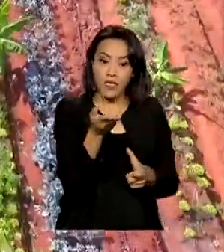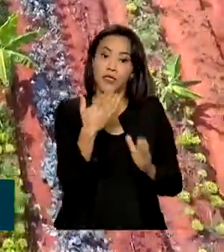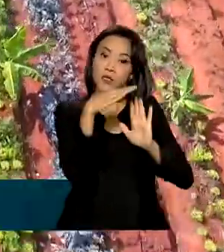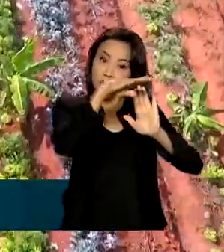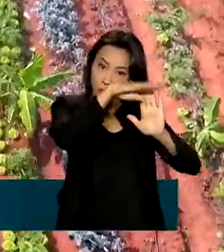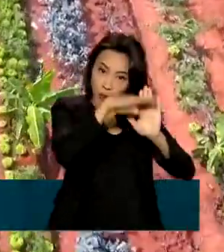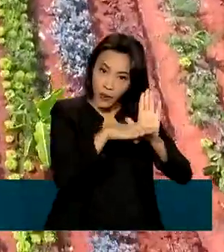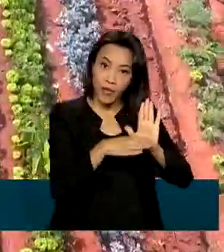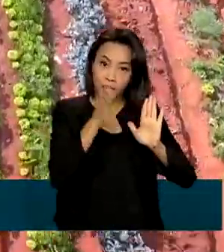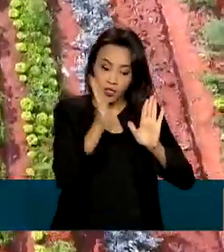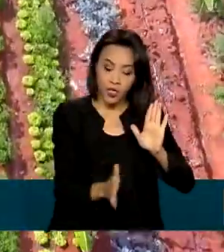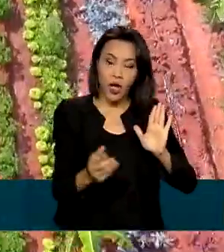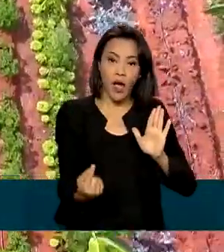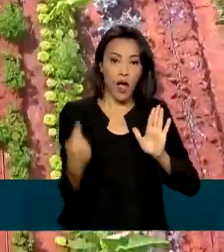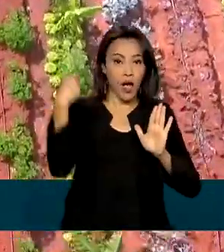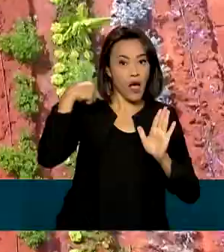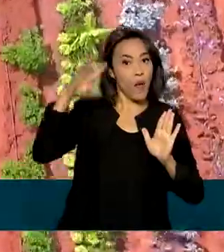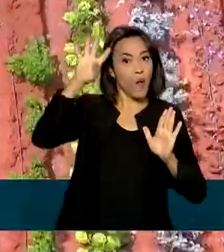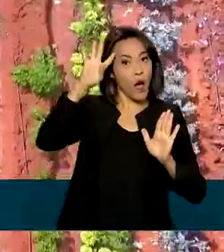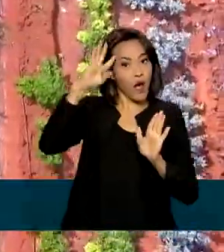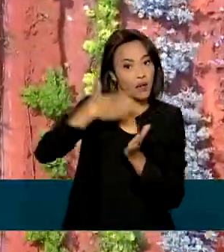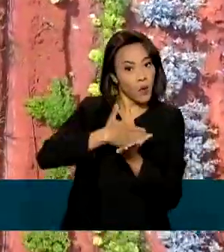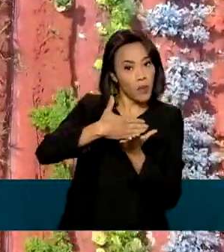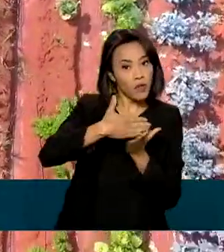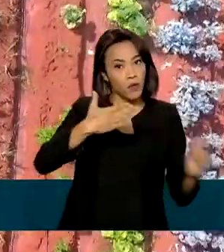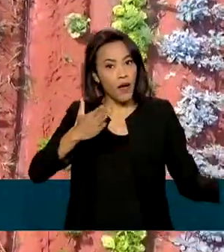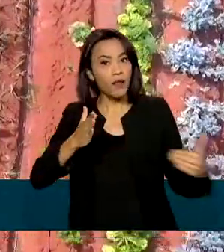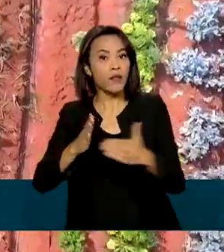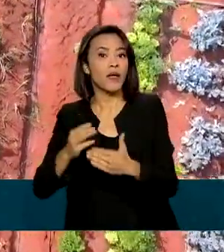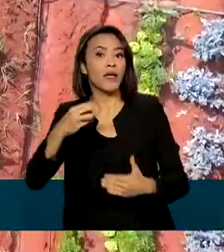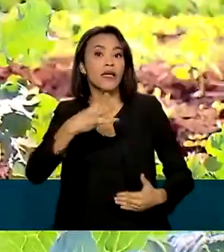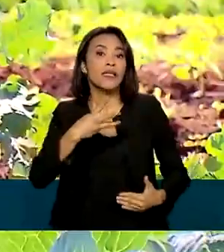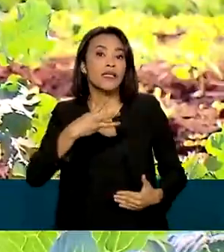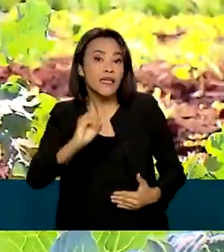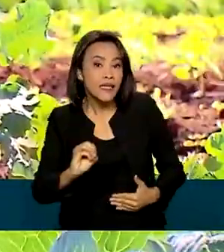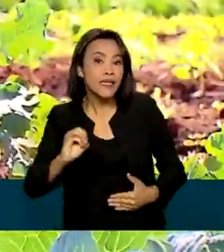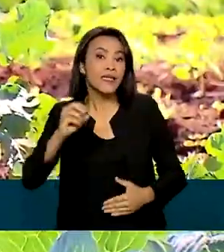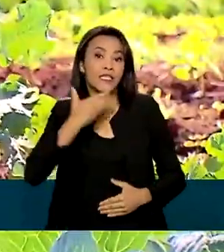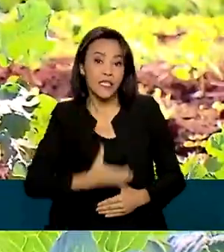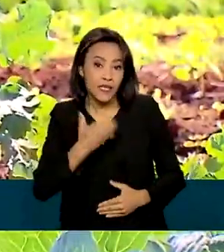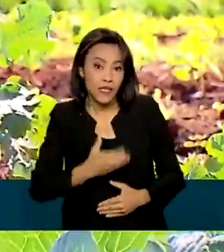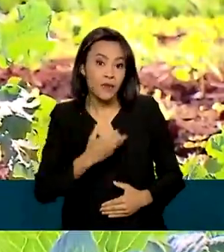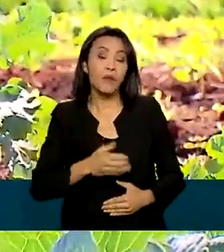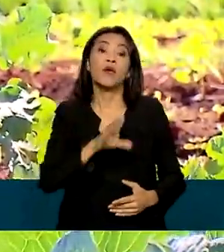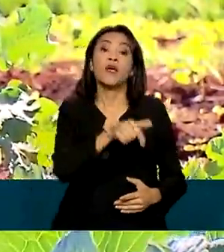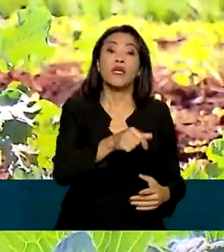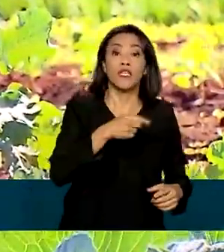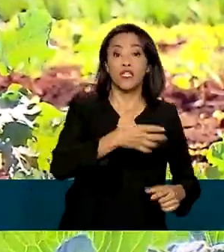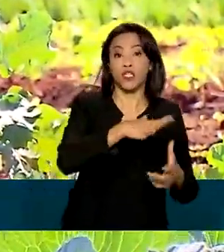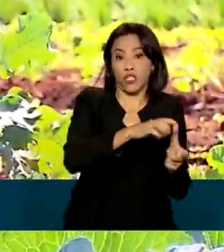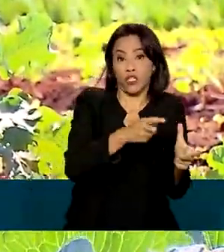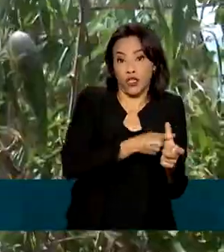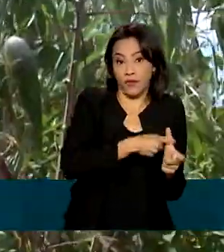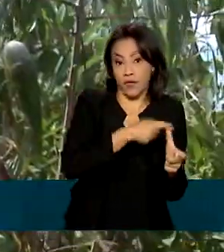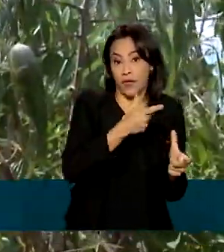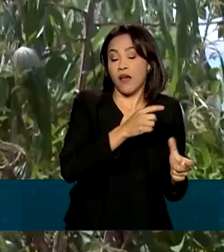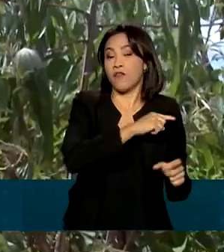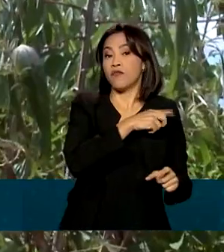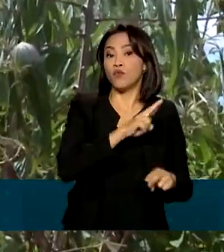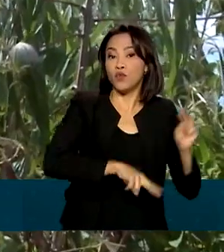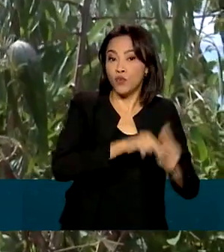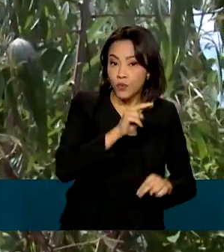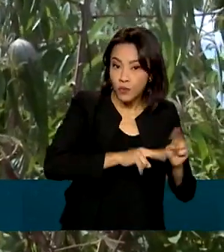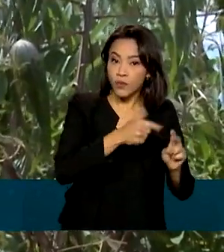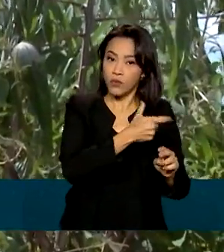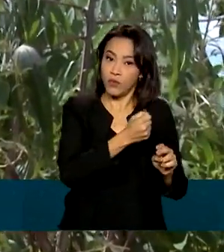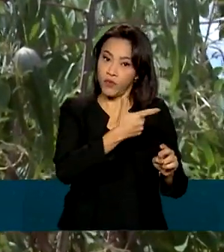começou nesta quarta-feira e vai até 30 de dezembro para dívidas vencidas até Junho de 2021 inscritas na dívida ativa